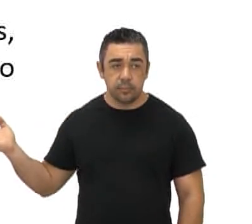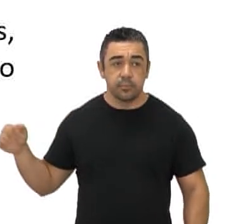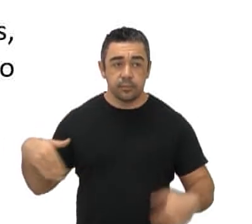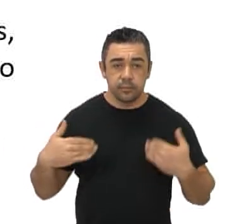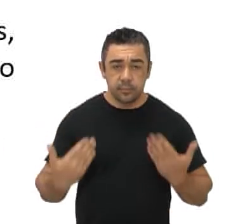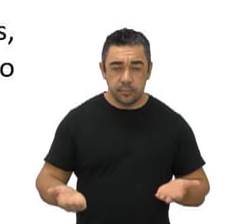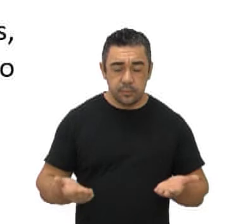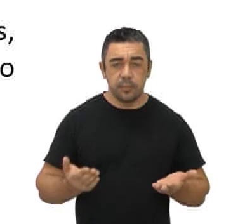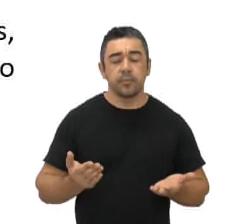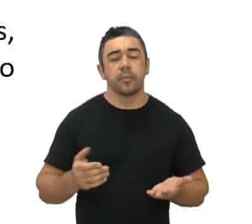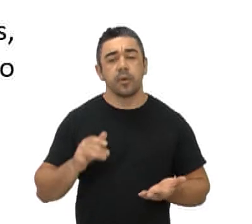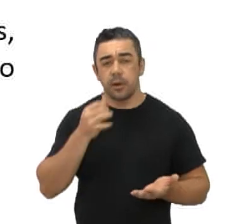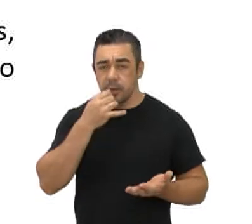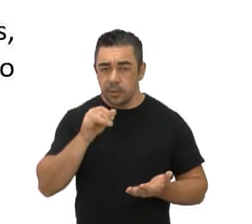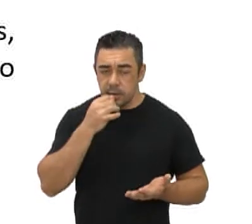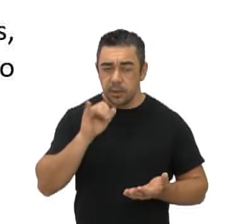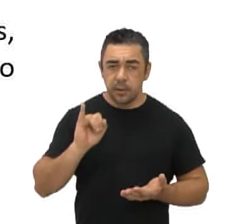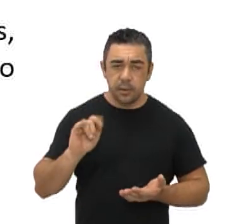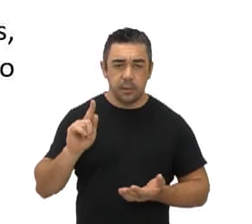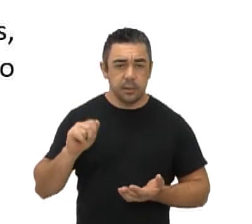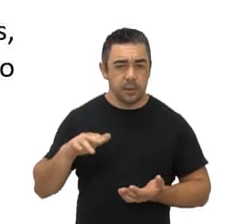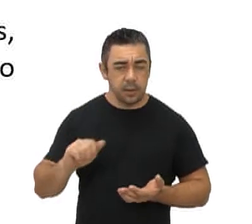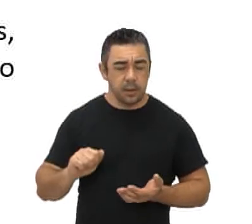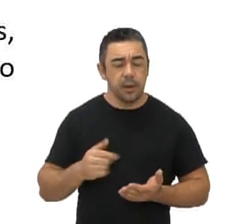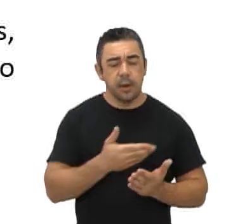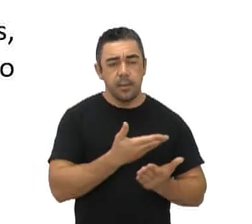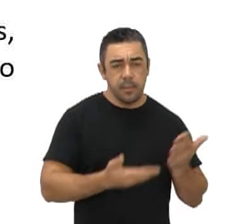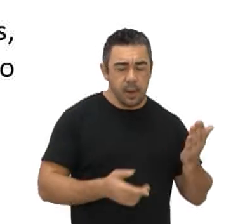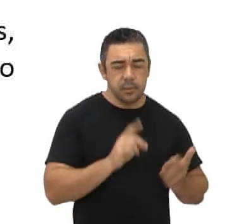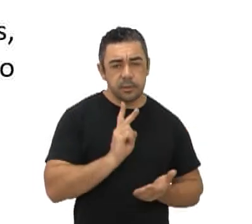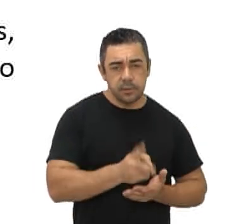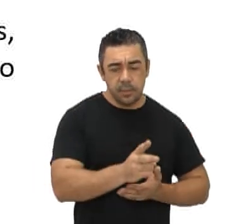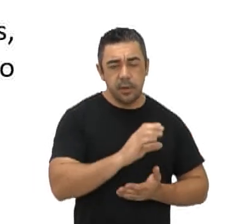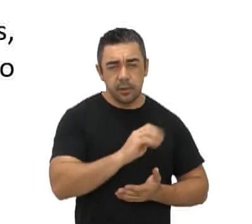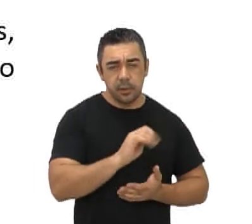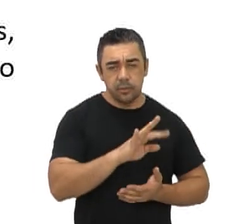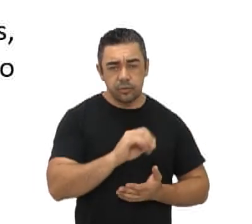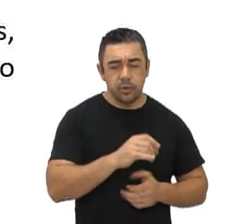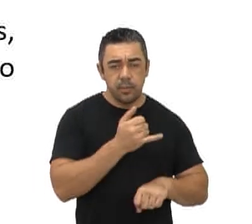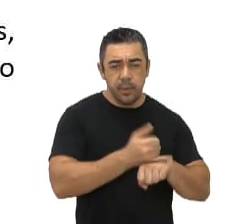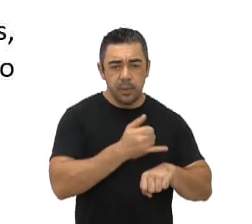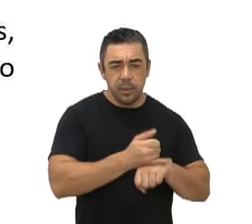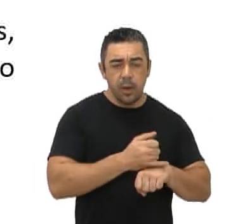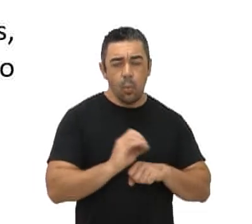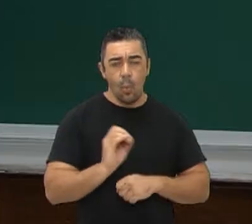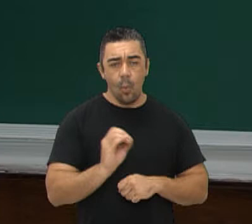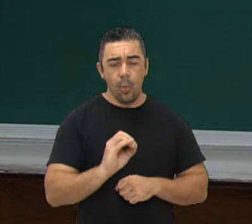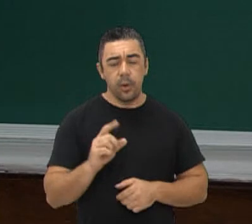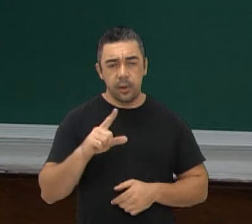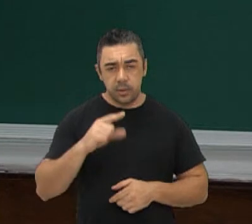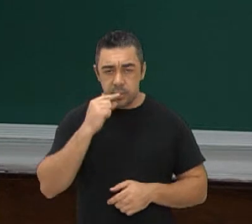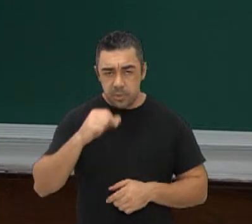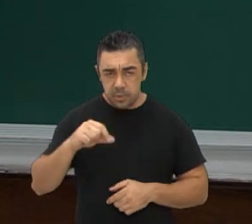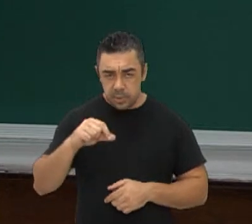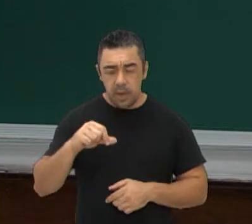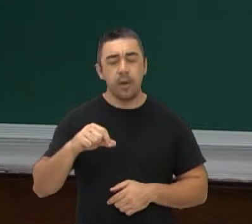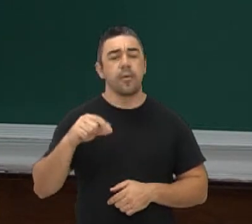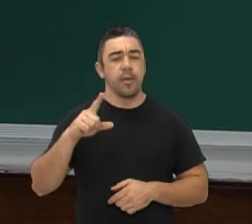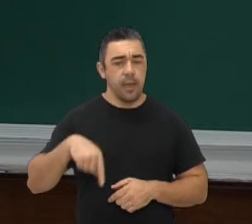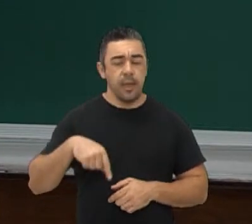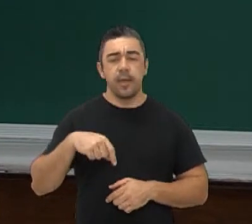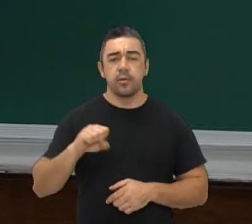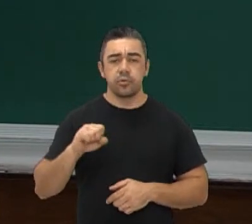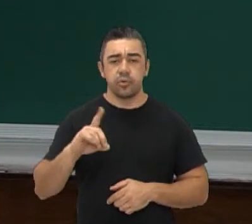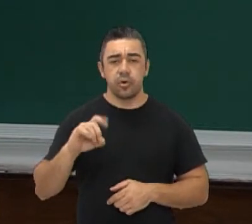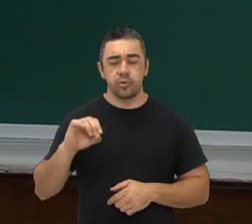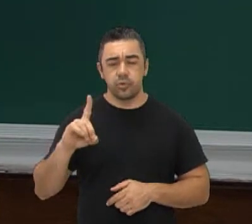na eletrólise ígnea, o cátion sempre perde elétrons, formando um metal neutro, que no caso do sal aqui é o sódio metálico,